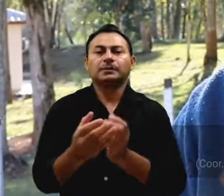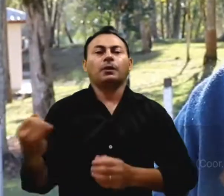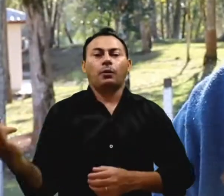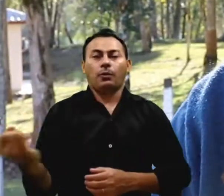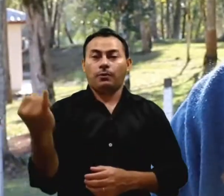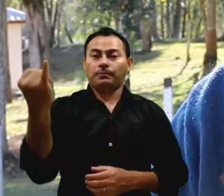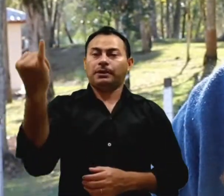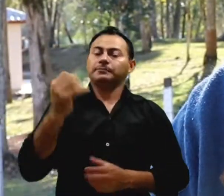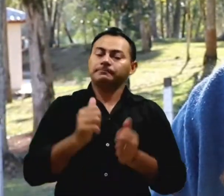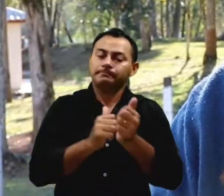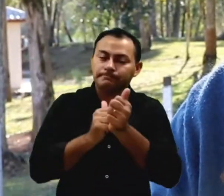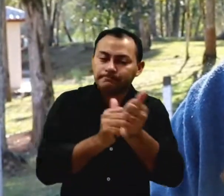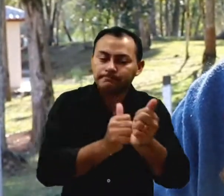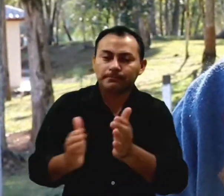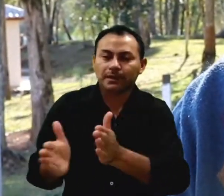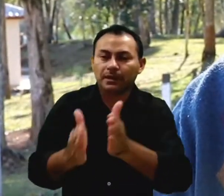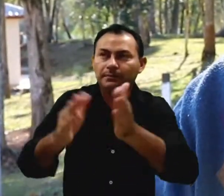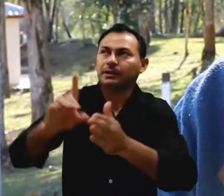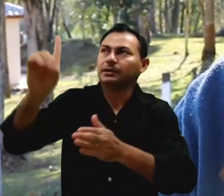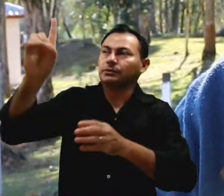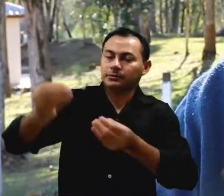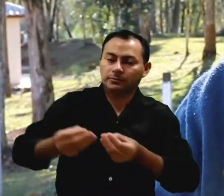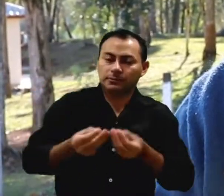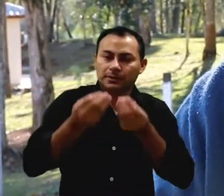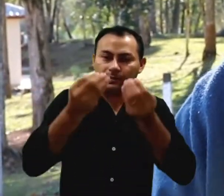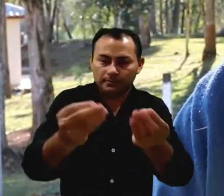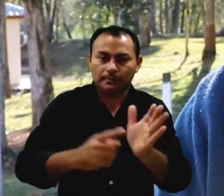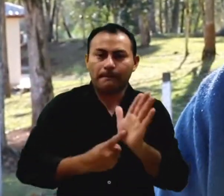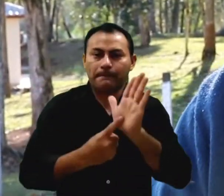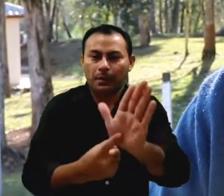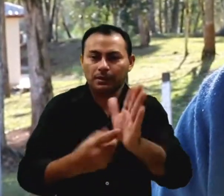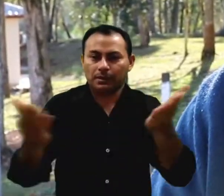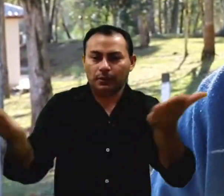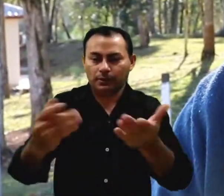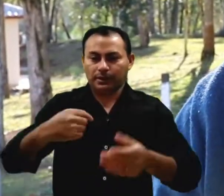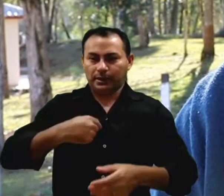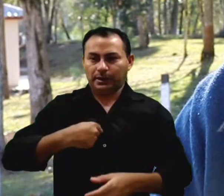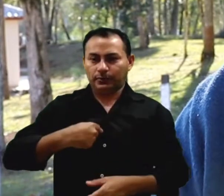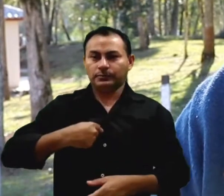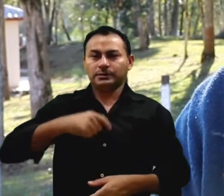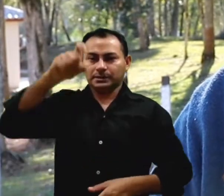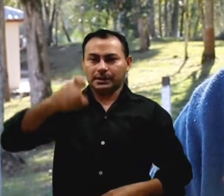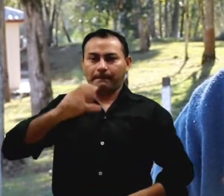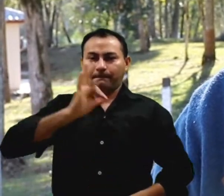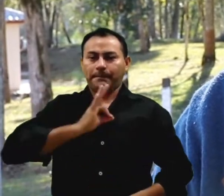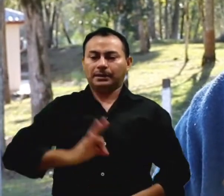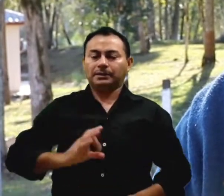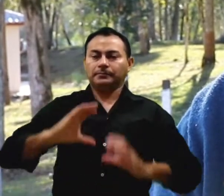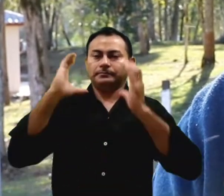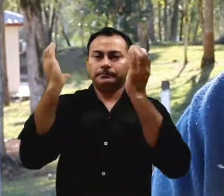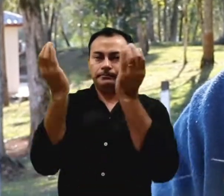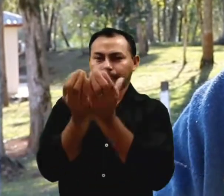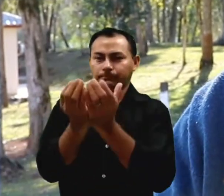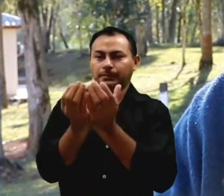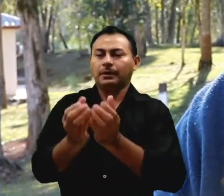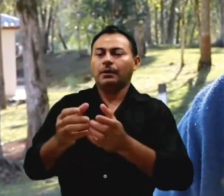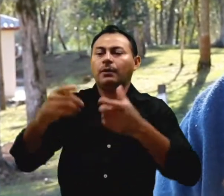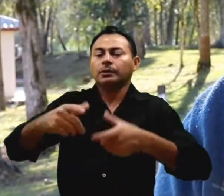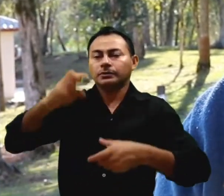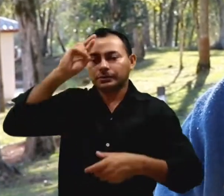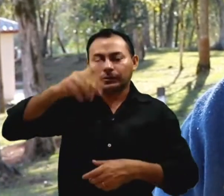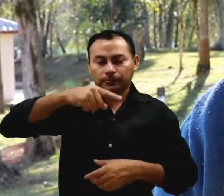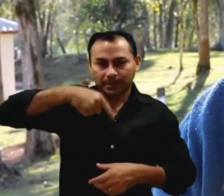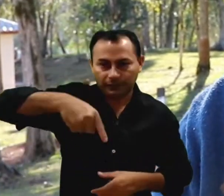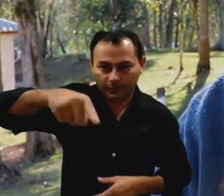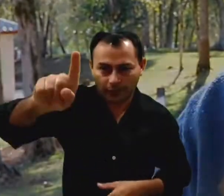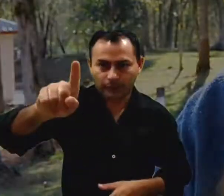Vale a pena seguir esse caminho que Deus nos propõe, hoje, no meu caso, de ser padre na comunidade onde